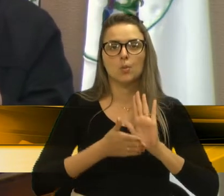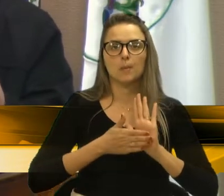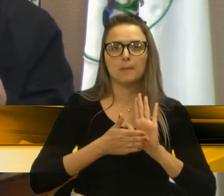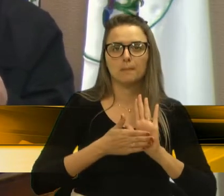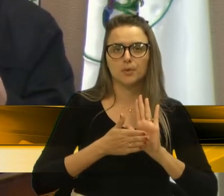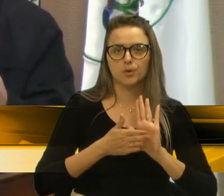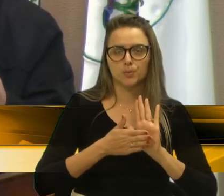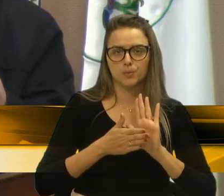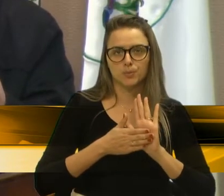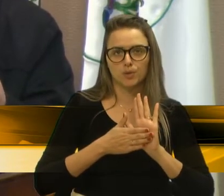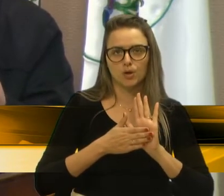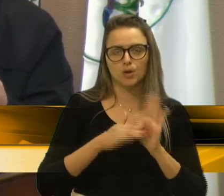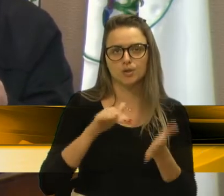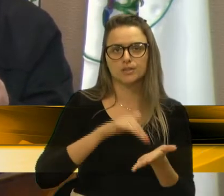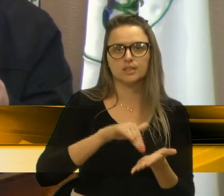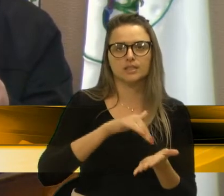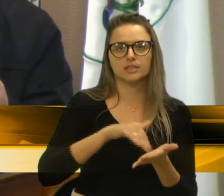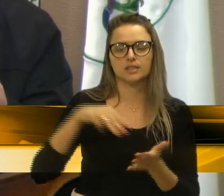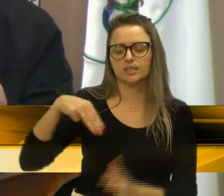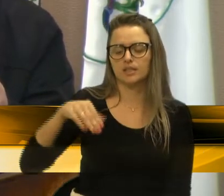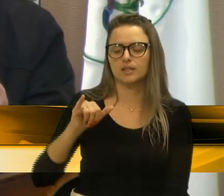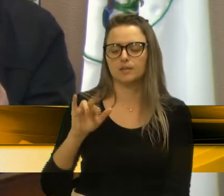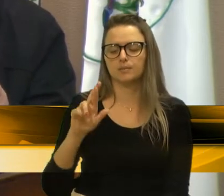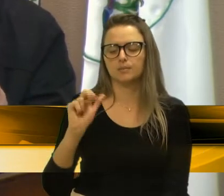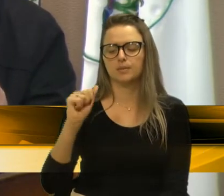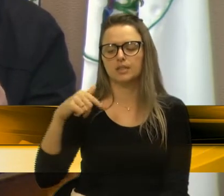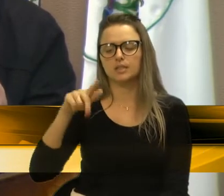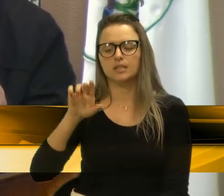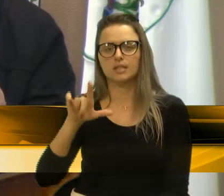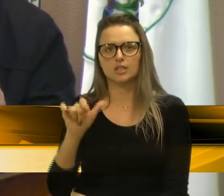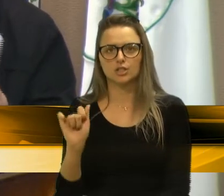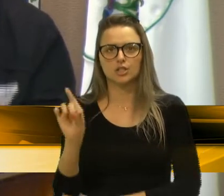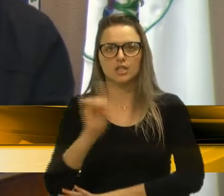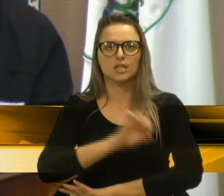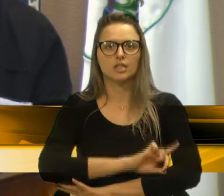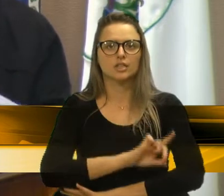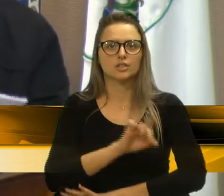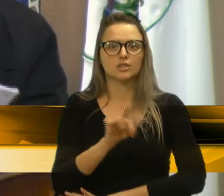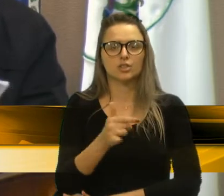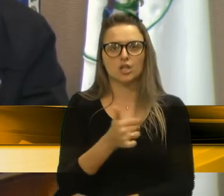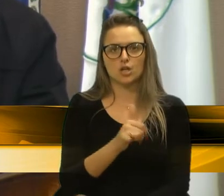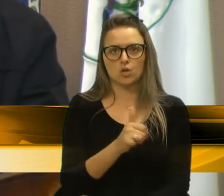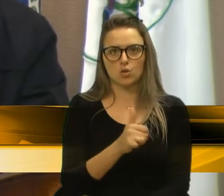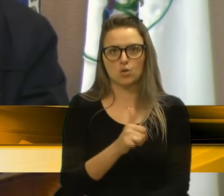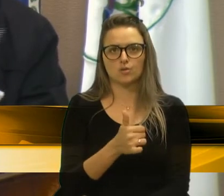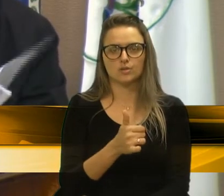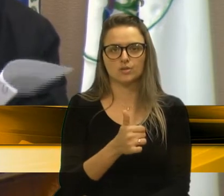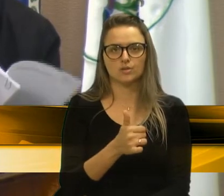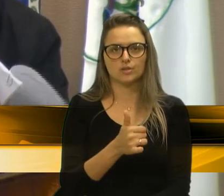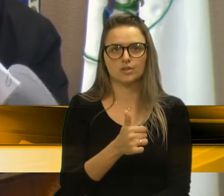proposta da secretária Mirângela Rossi, lá em 11 de setembro de 2017.